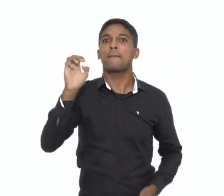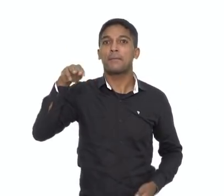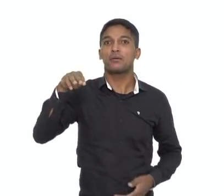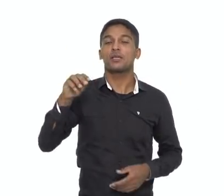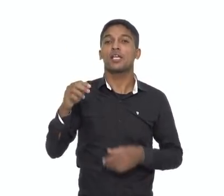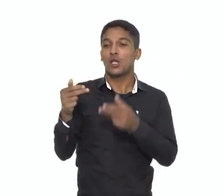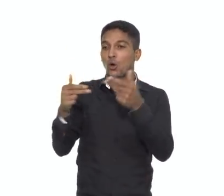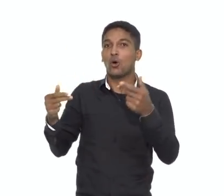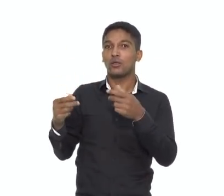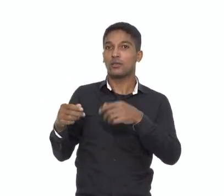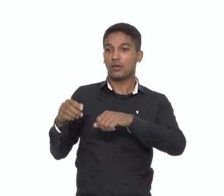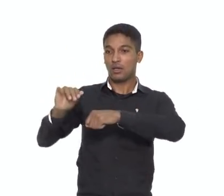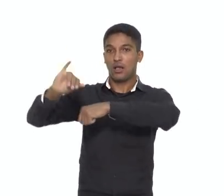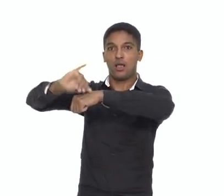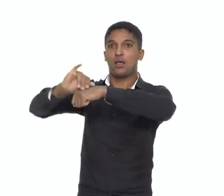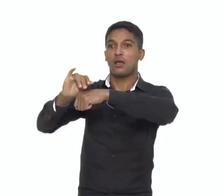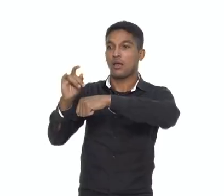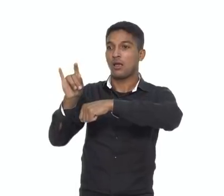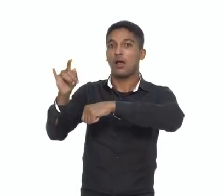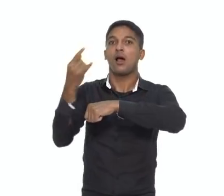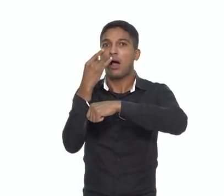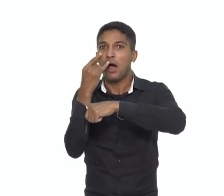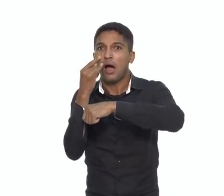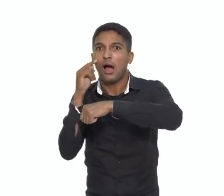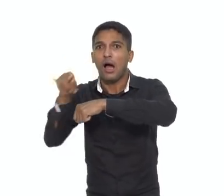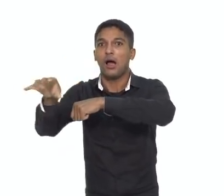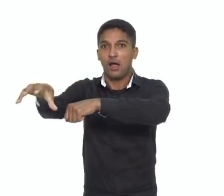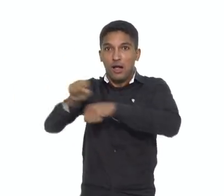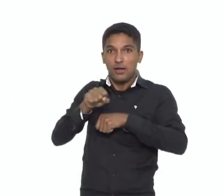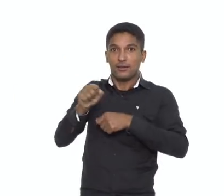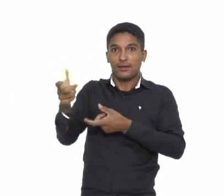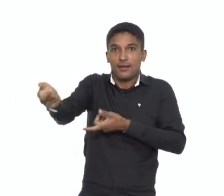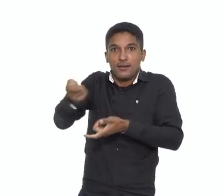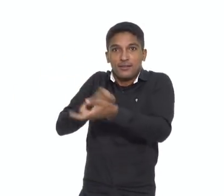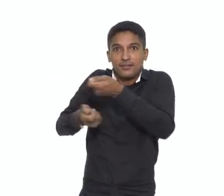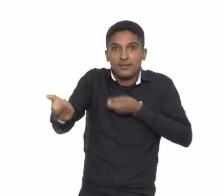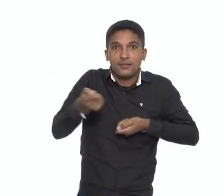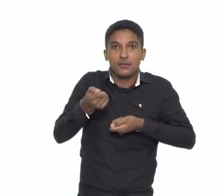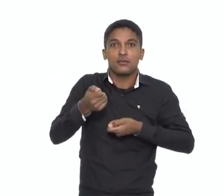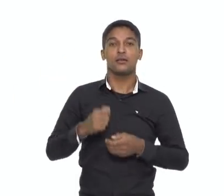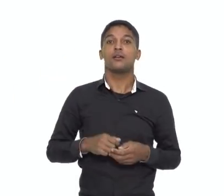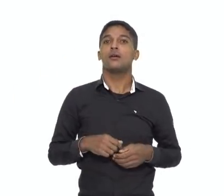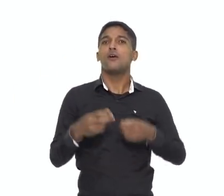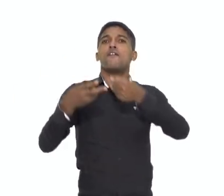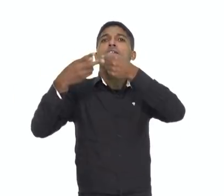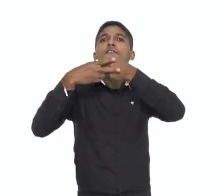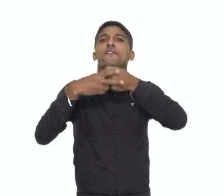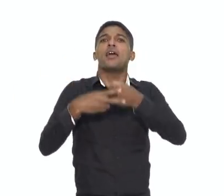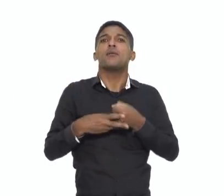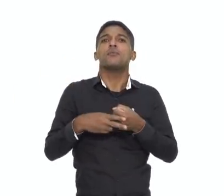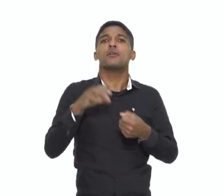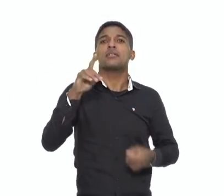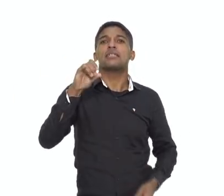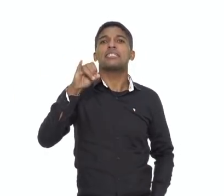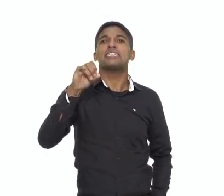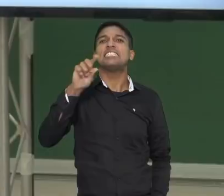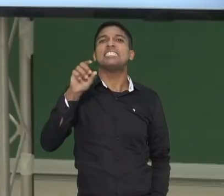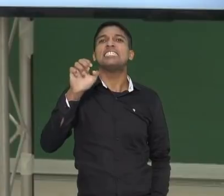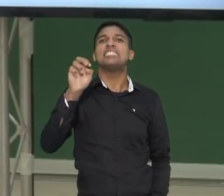rito? Perguntou o príncipezinho. Então, quais são os verbos de sende? São os que